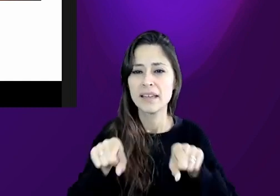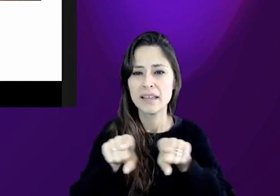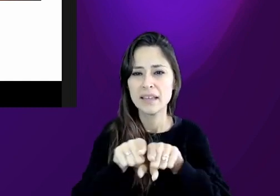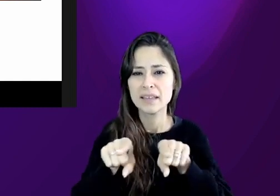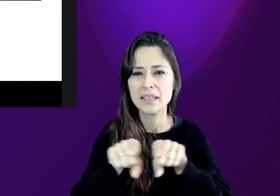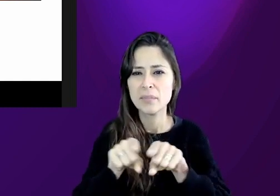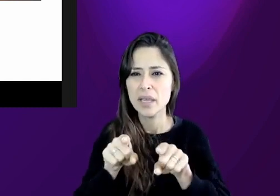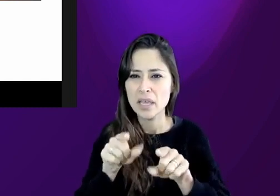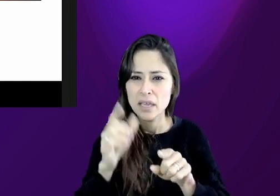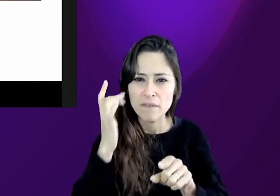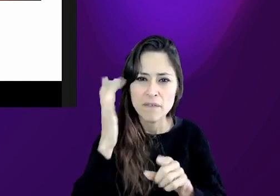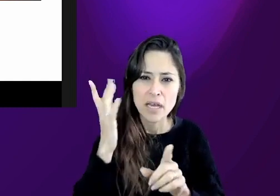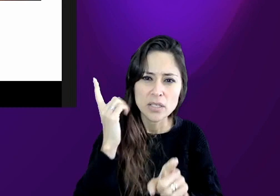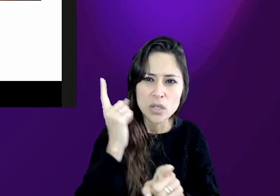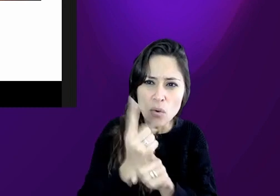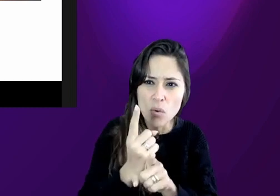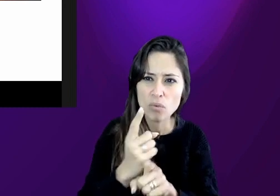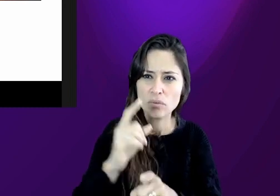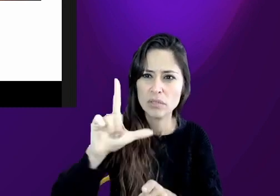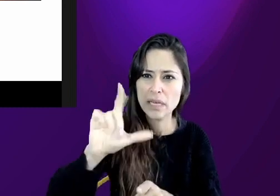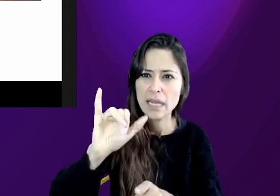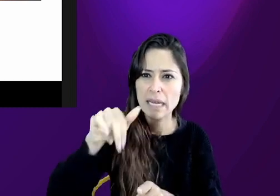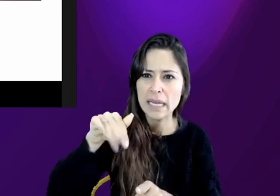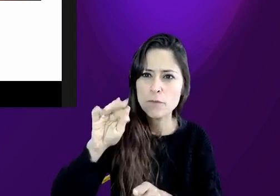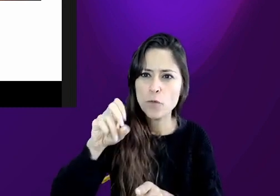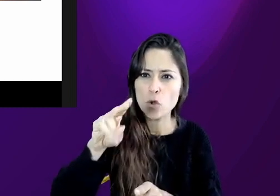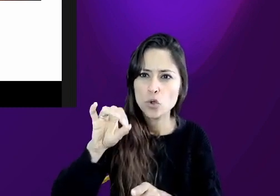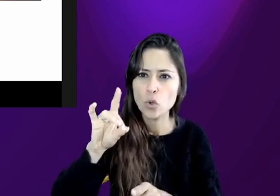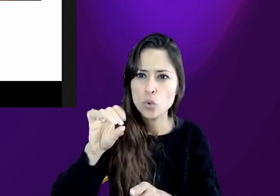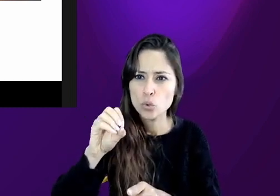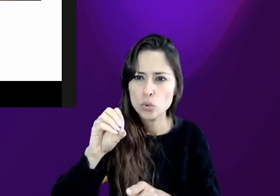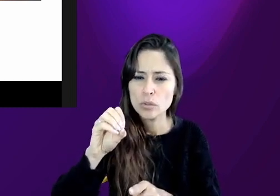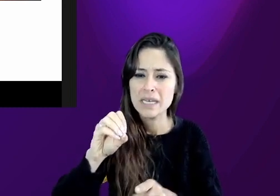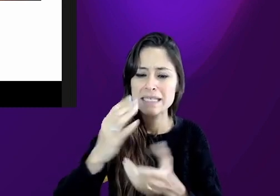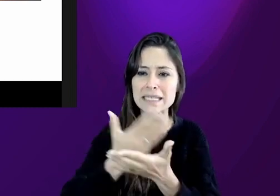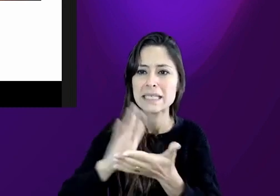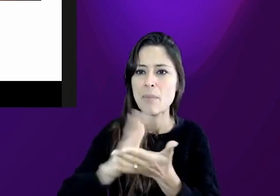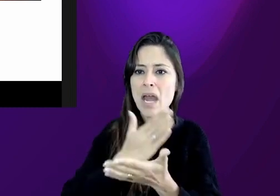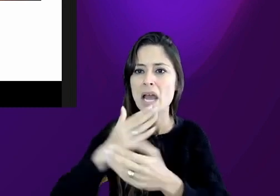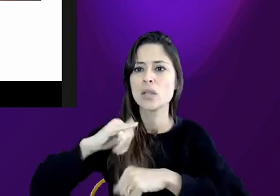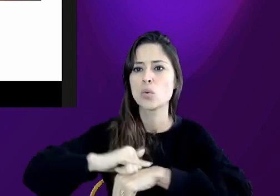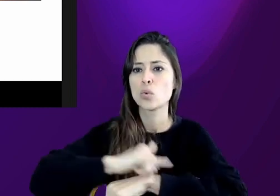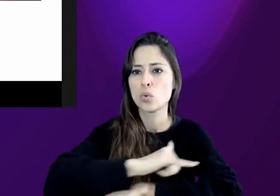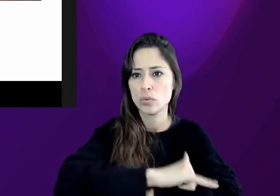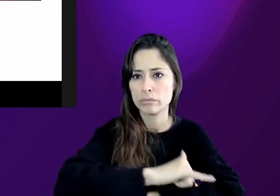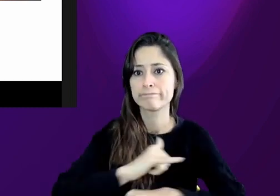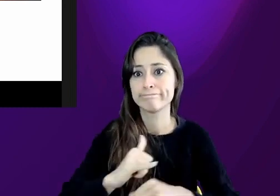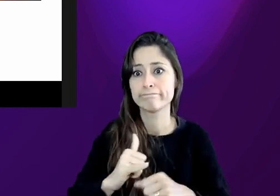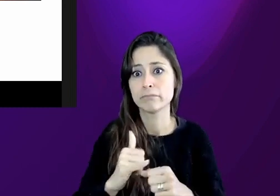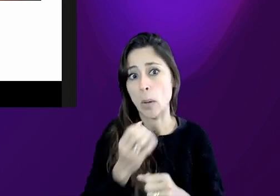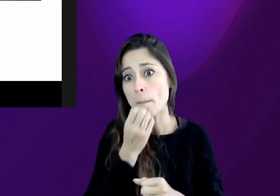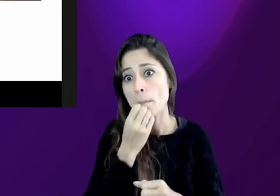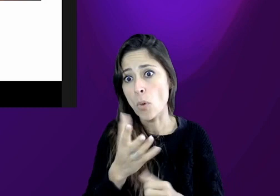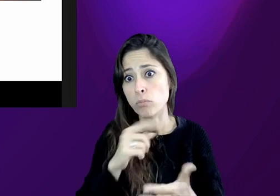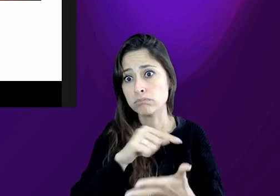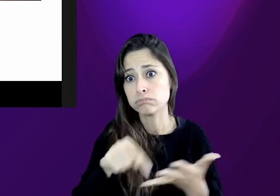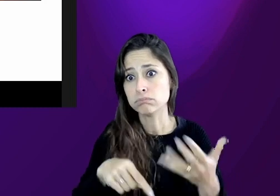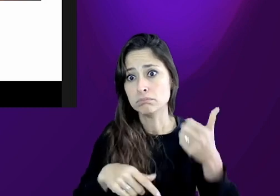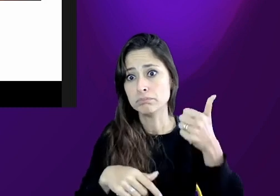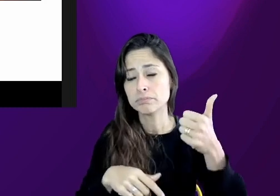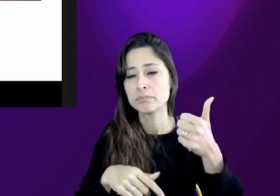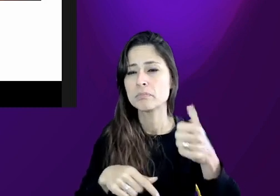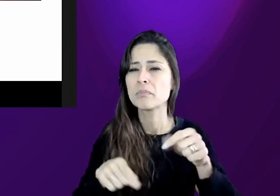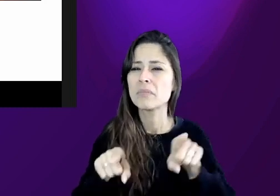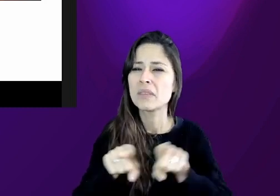identificar o linfonodo e separar da gordura. Então, também é uma vantagem. E naqueles casos de grandes